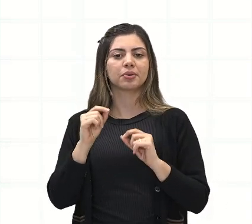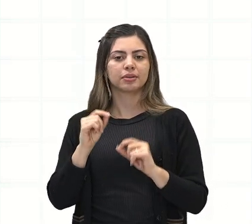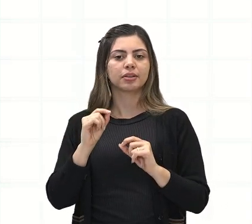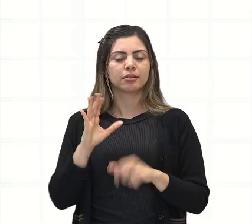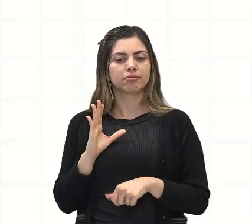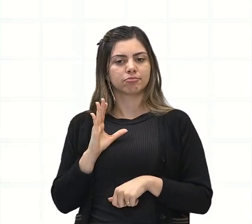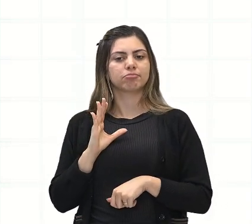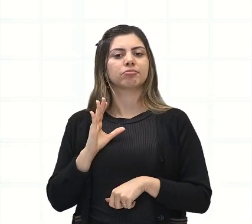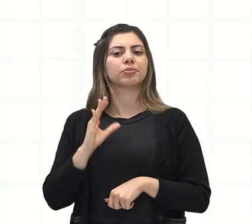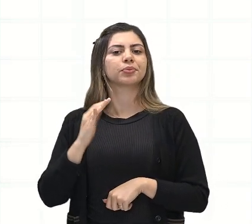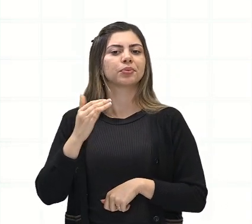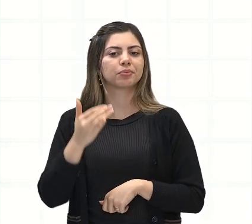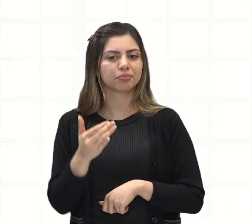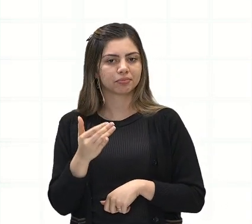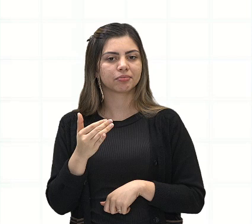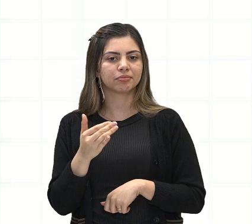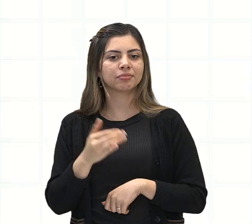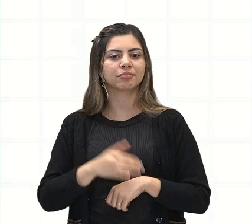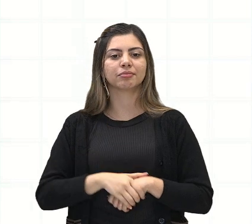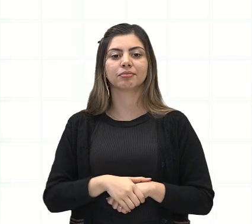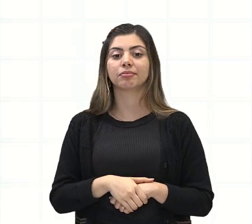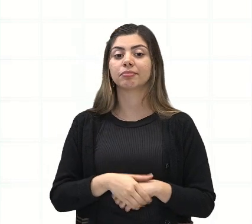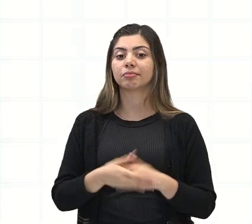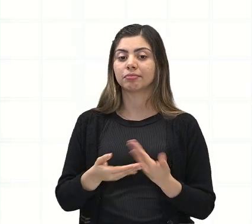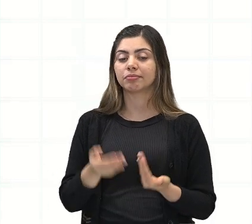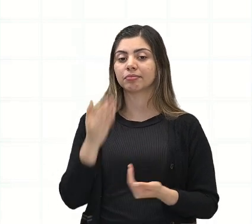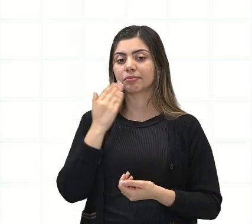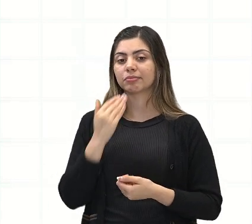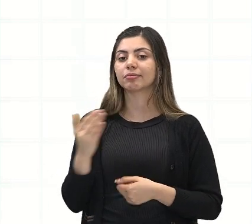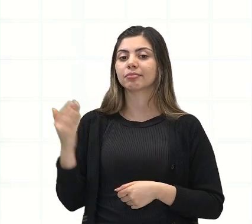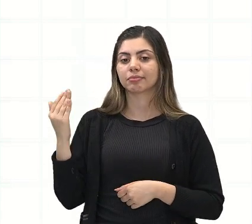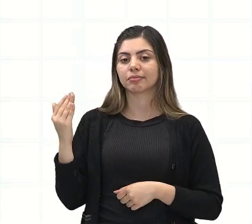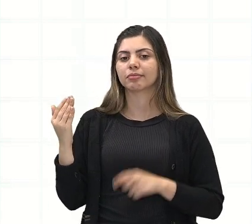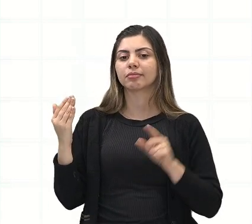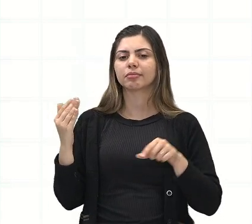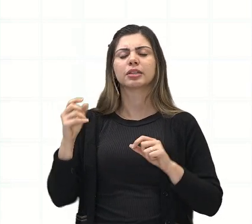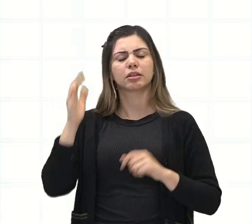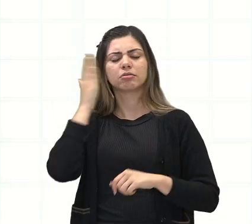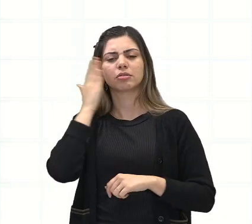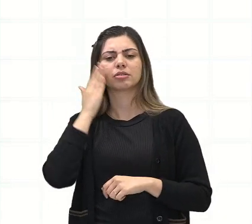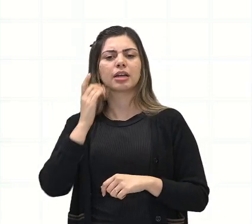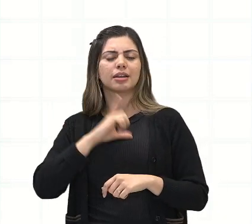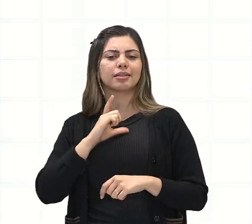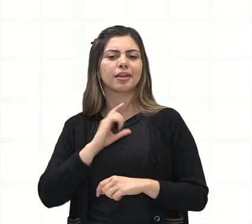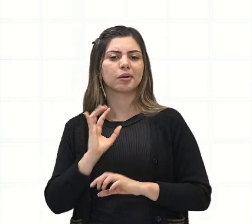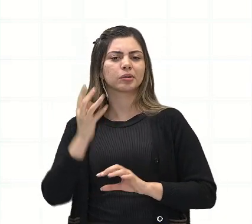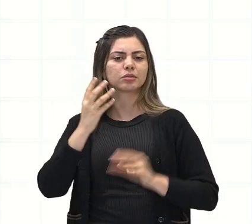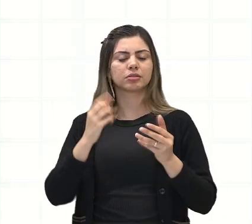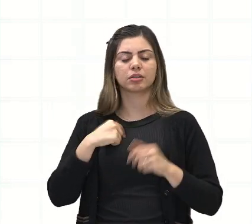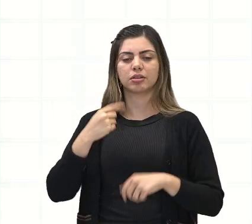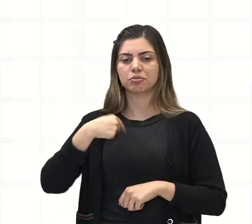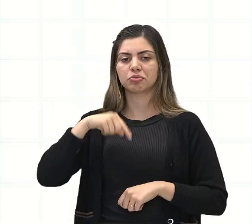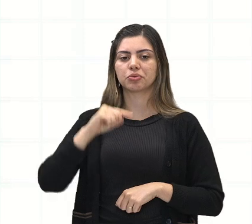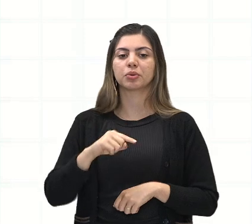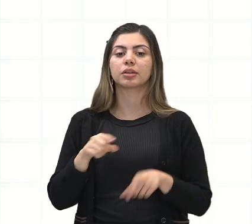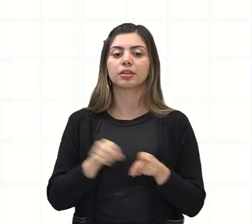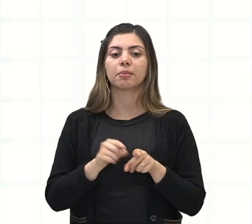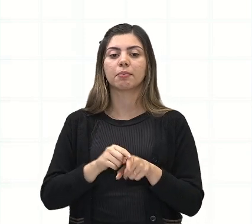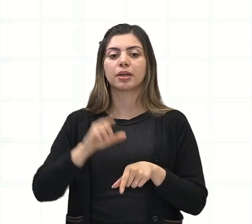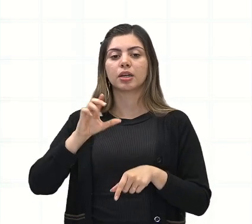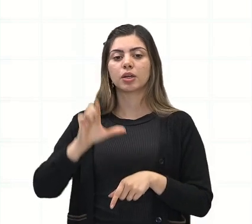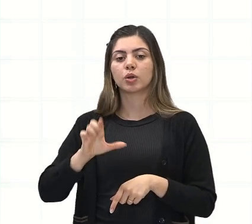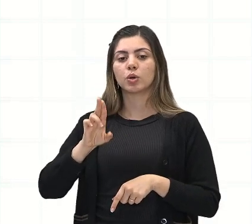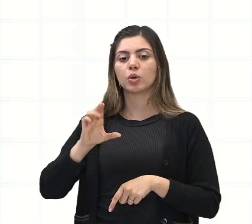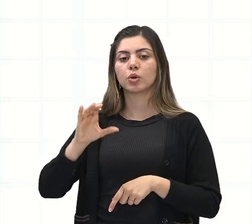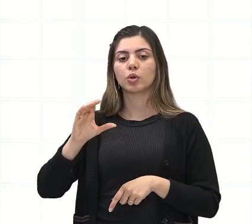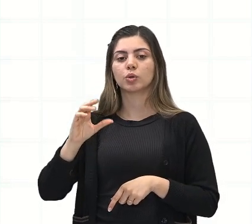essa refeição, saiba que eu tenho esse approach, que eu sei encarar as situações, e na hora do lunch, que lunch é almoço, eu ando de ferry